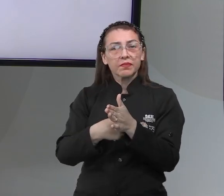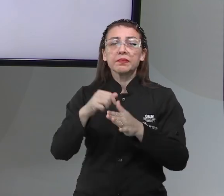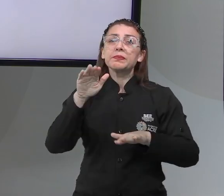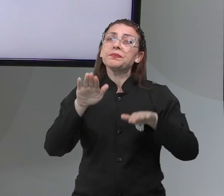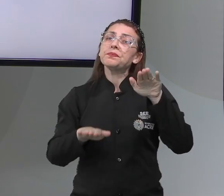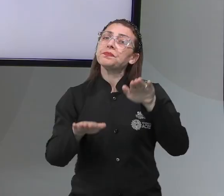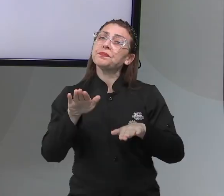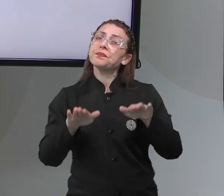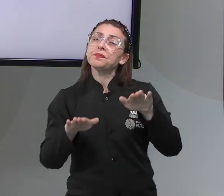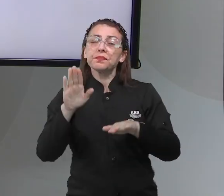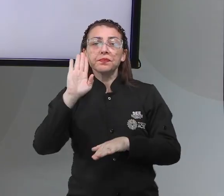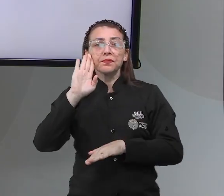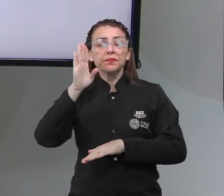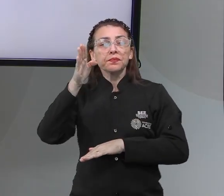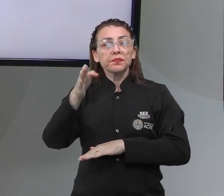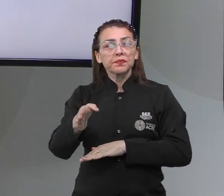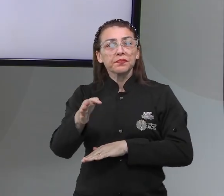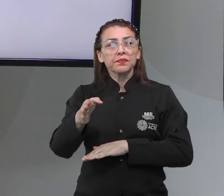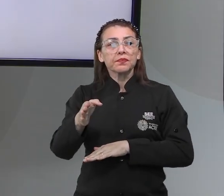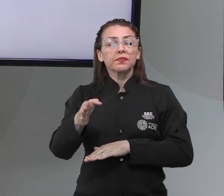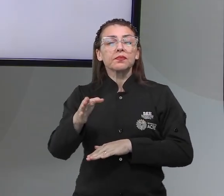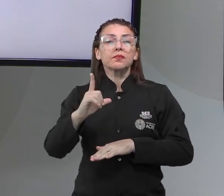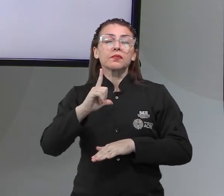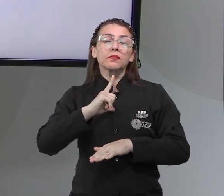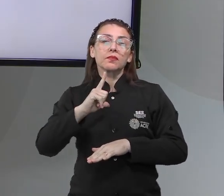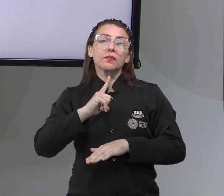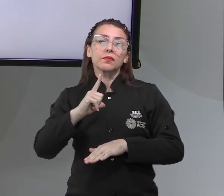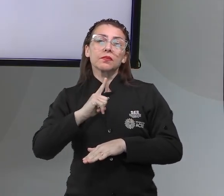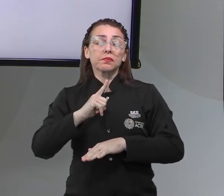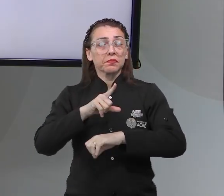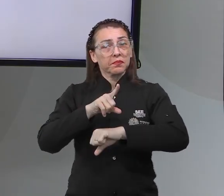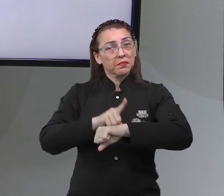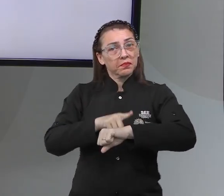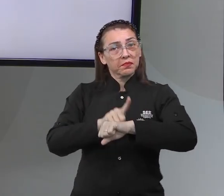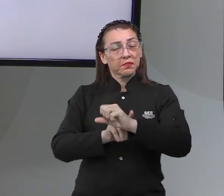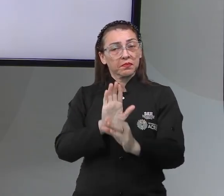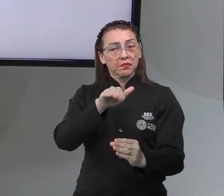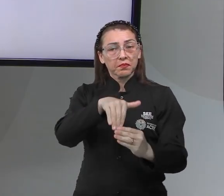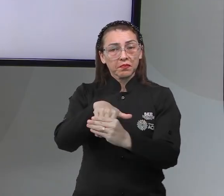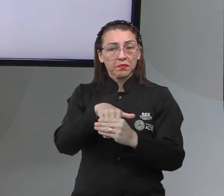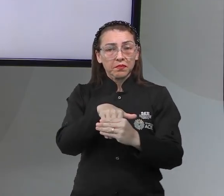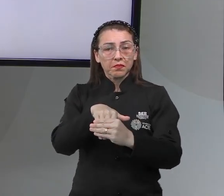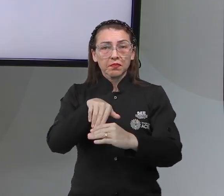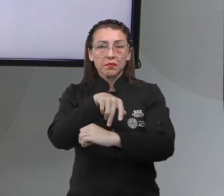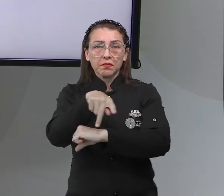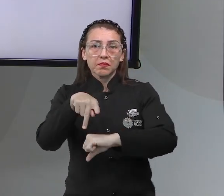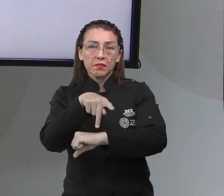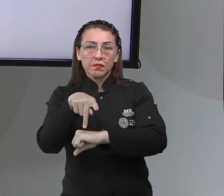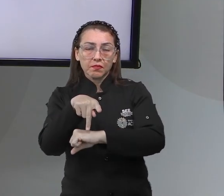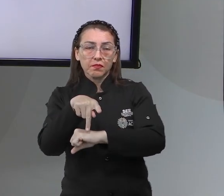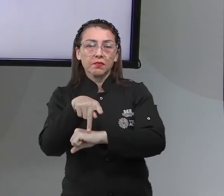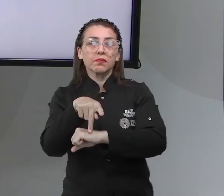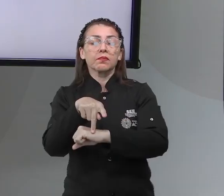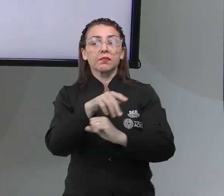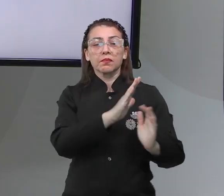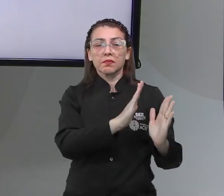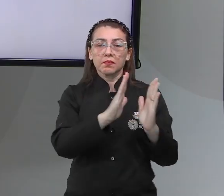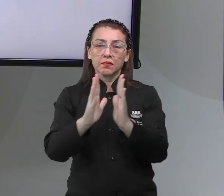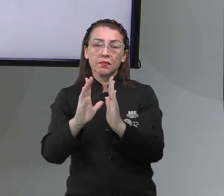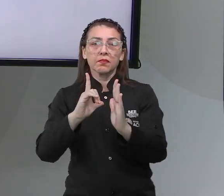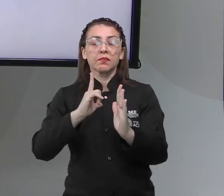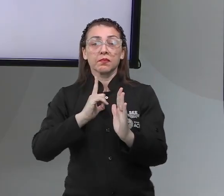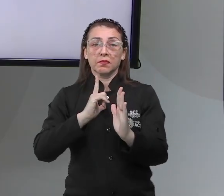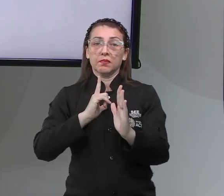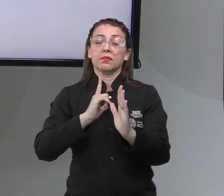e principalmente quando ocorre o momento eleitoral no nosso país, periodicamente nós